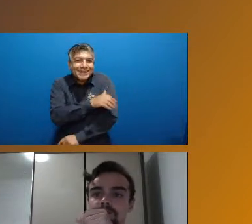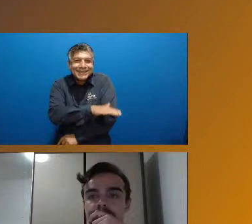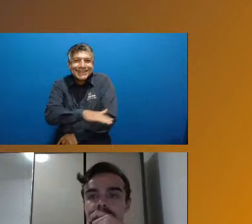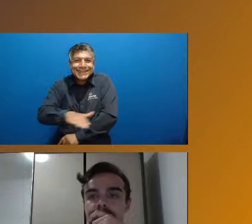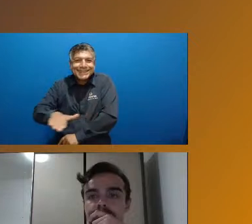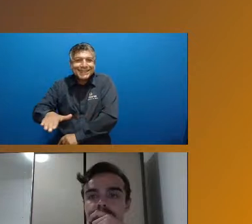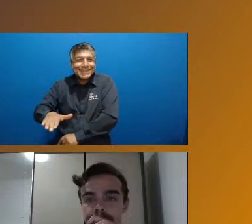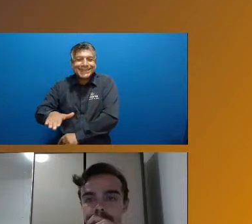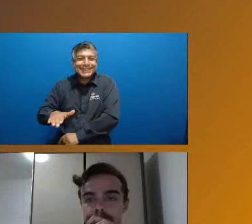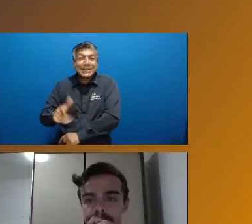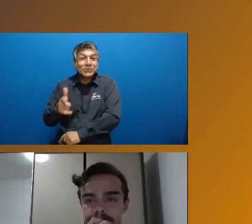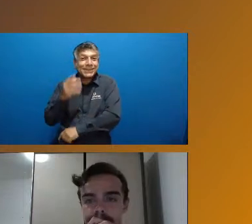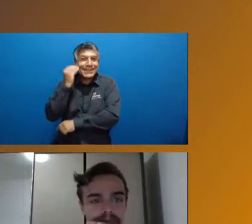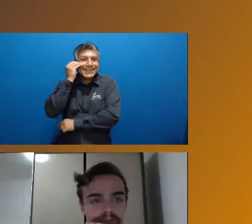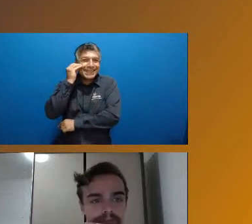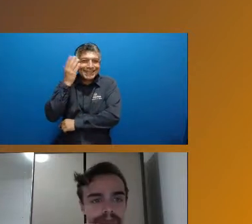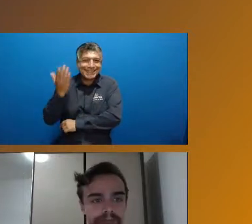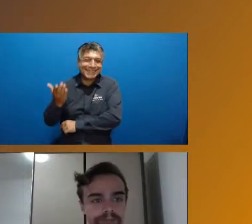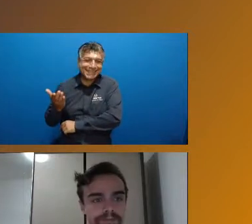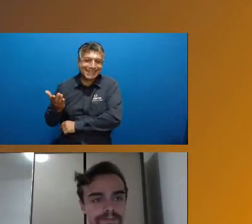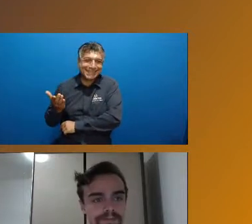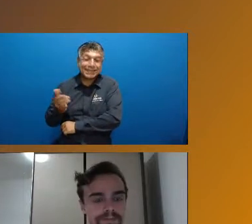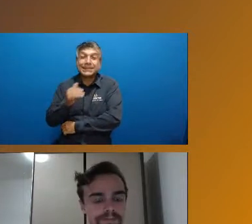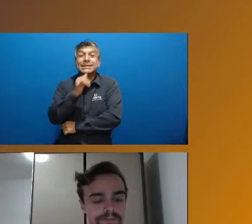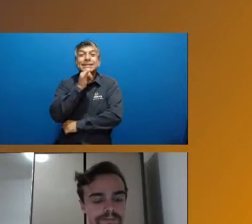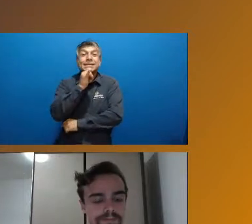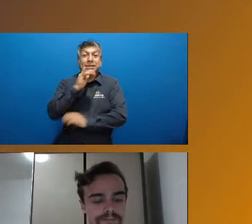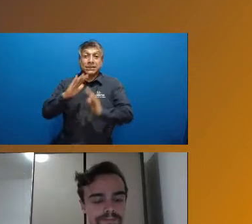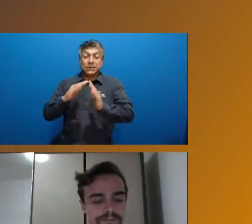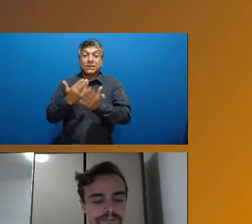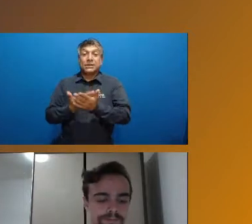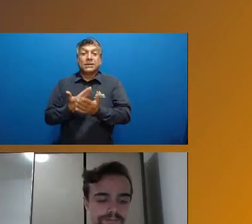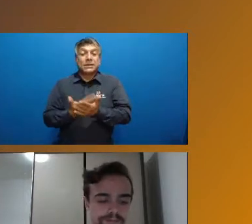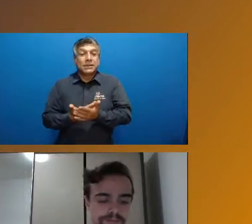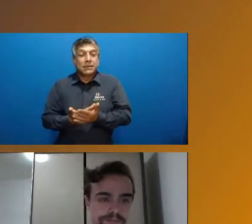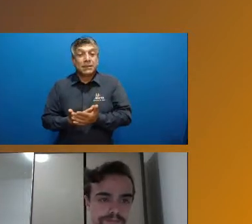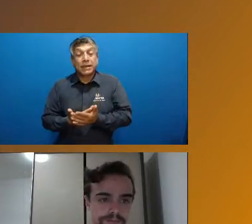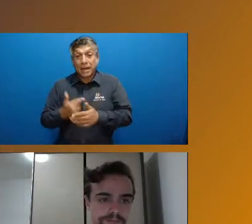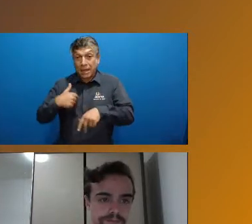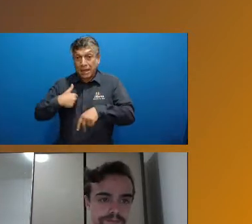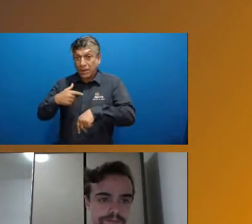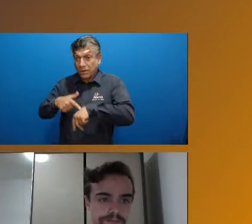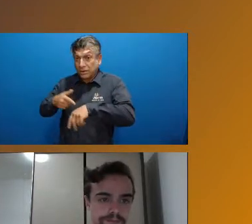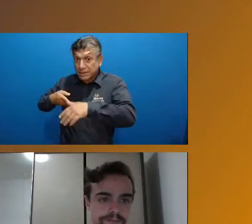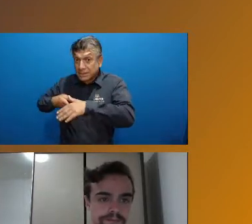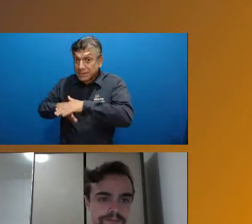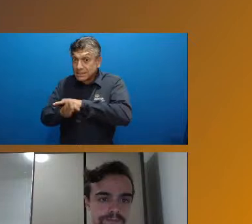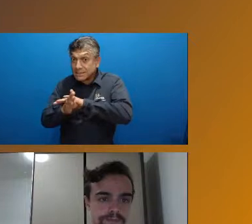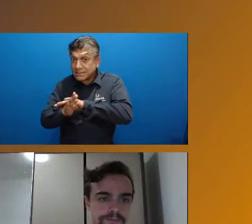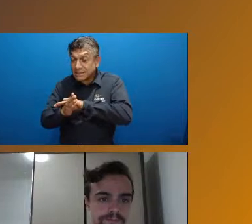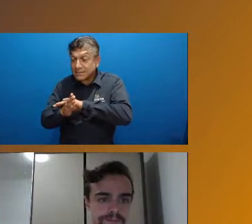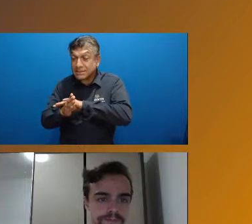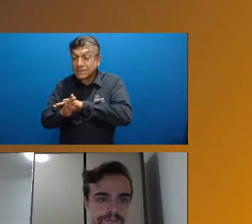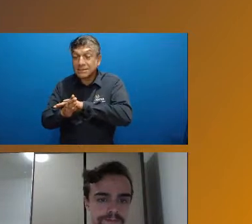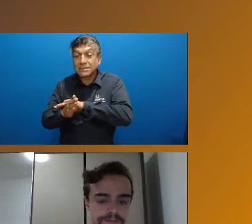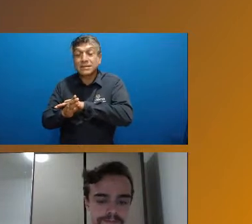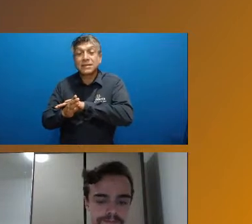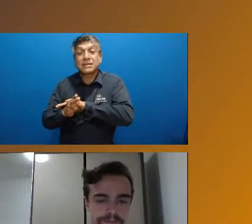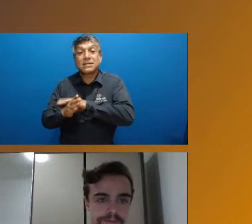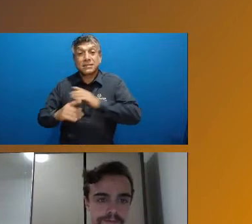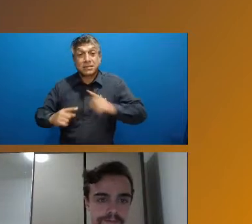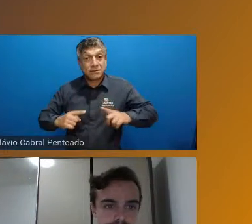tiveram experiências então por exemplo na escola quando eu vou entrar nos jogos nas habilidades